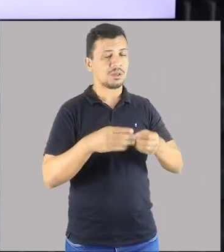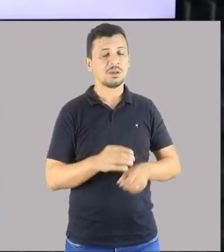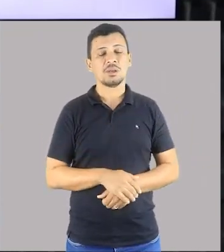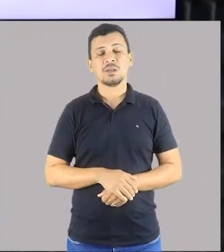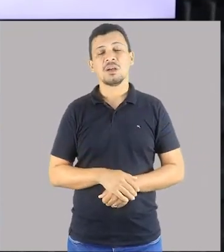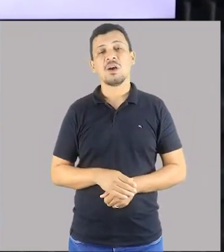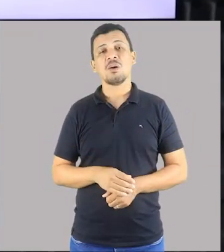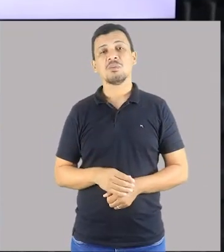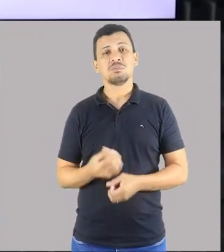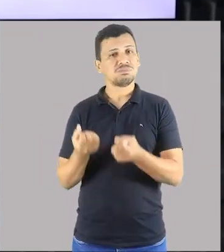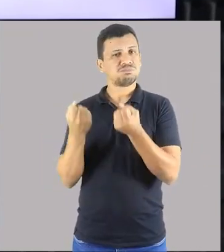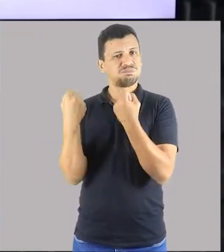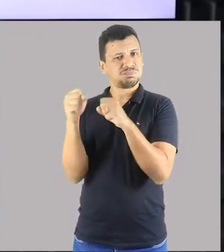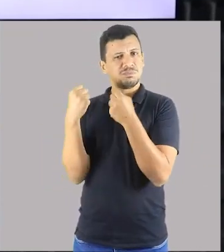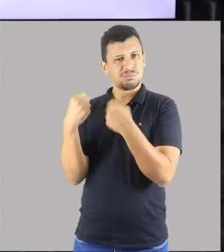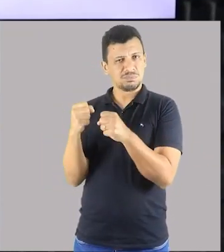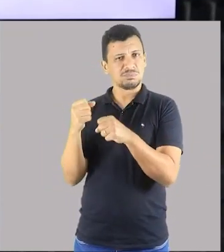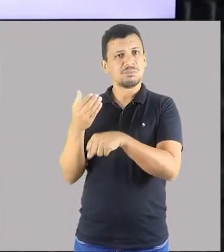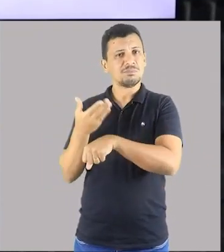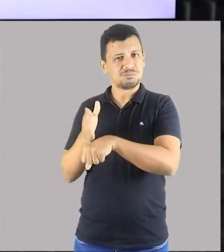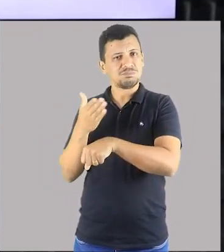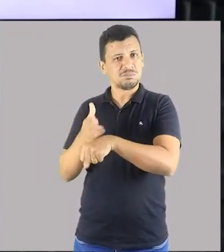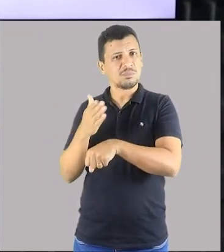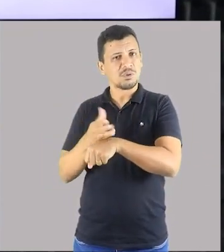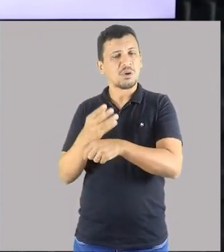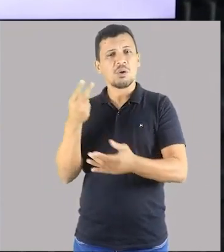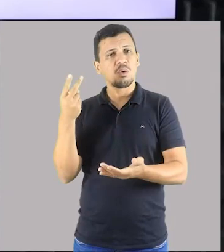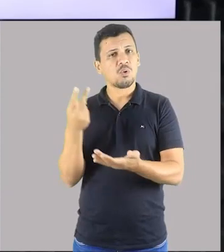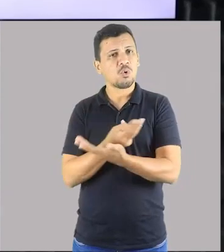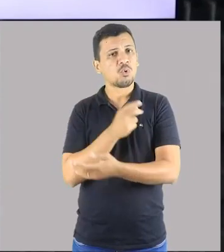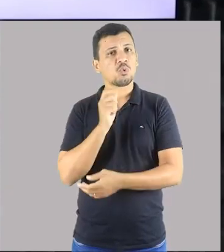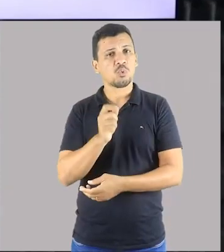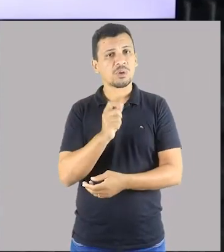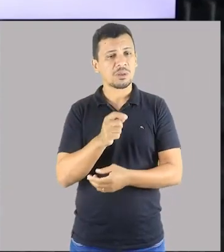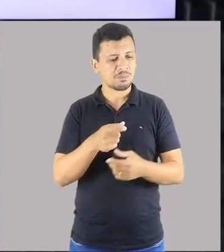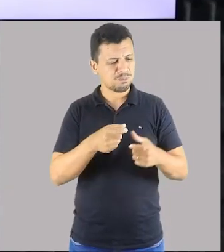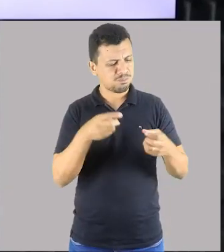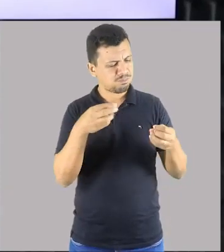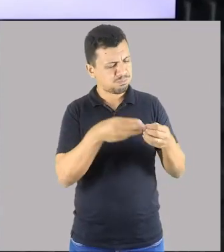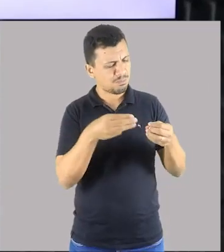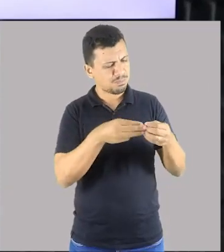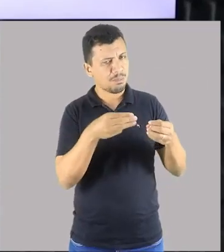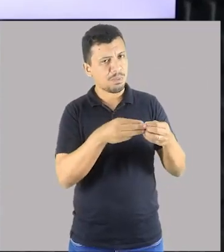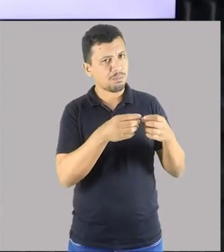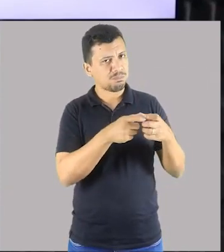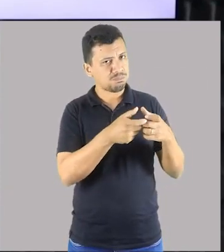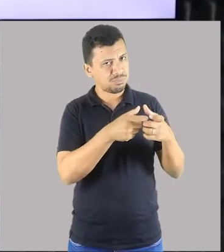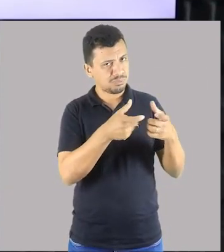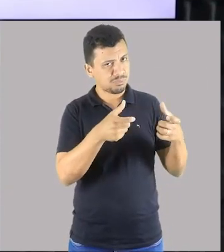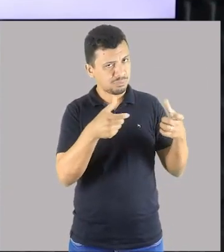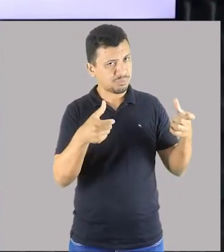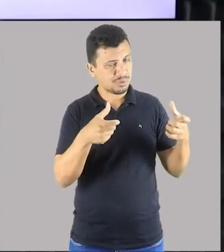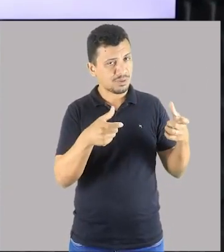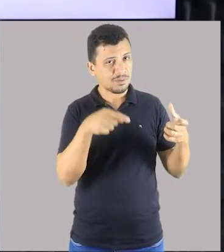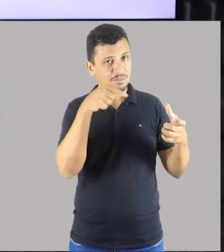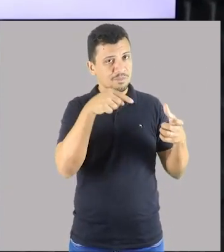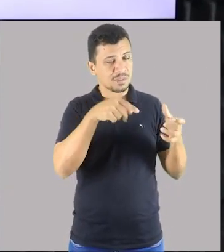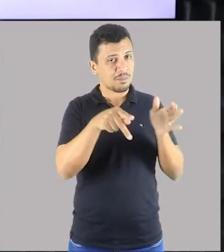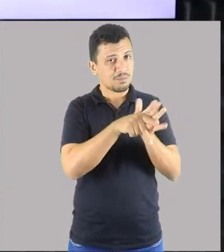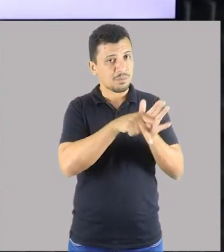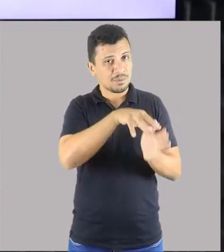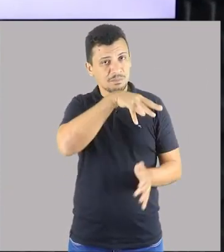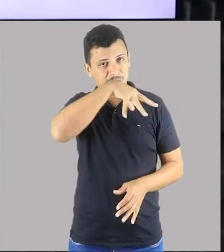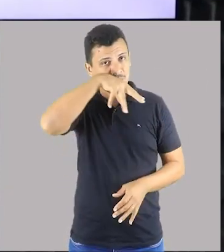exercício aeróbico vai fazer com que ocorra mais mitocôndrias, a existência de mais mitocôndrias, e